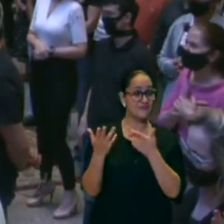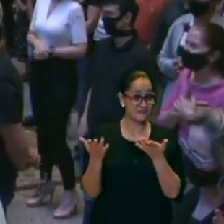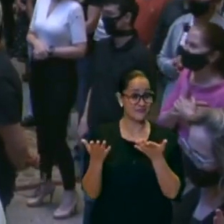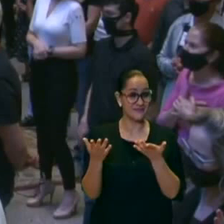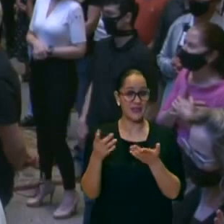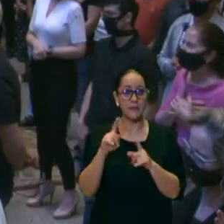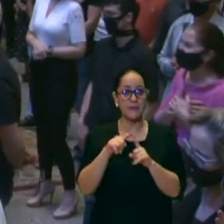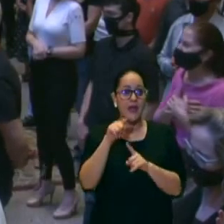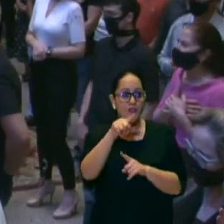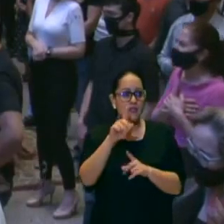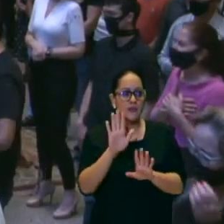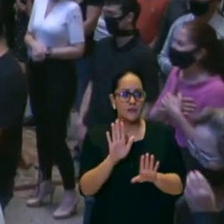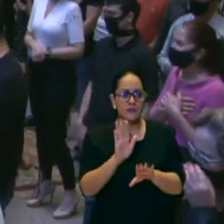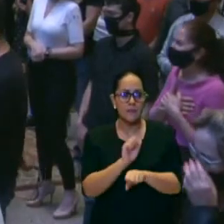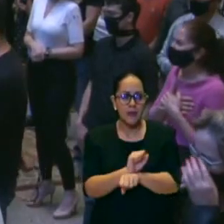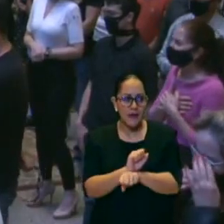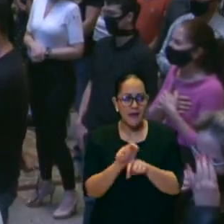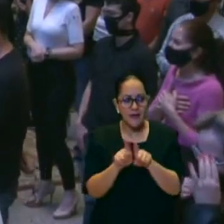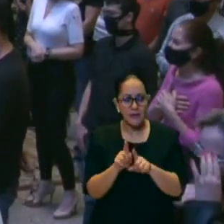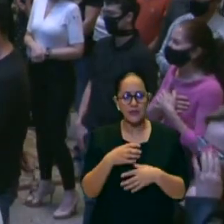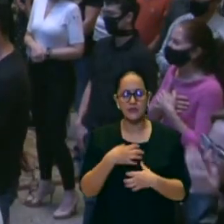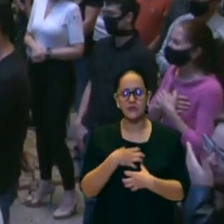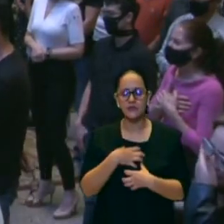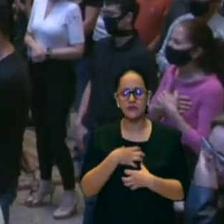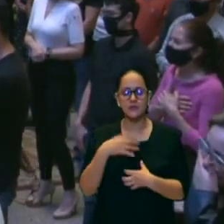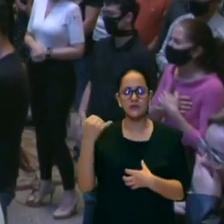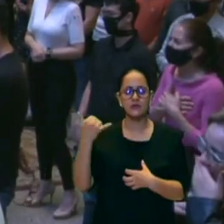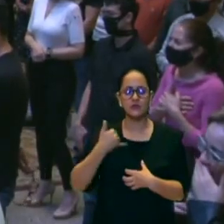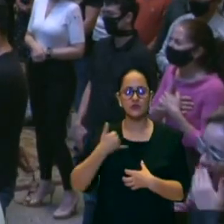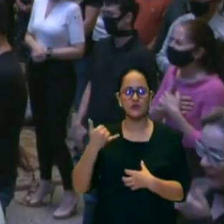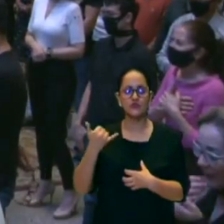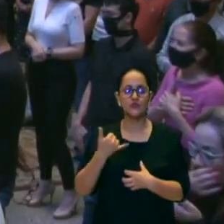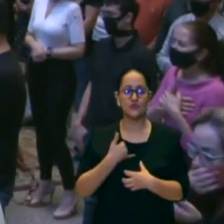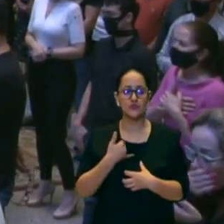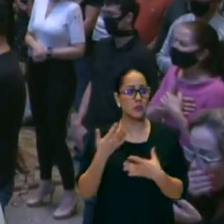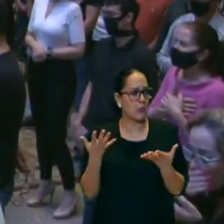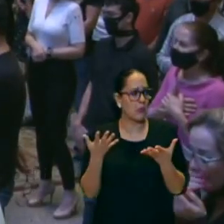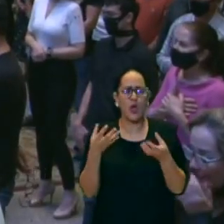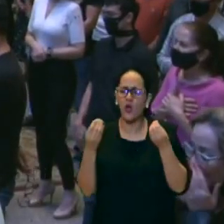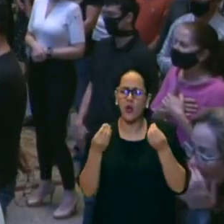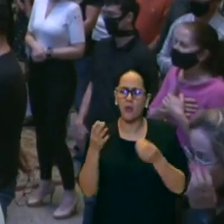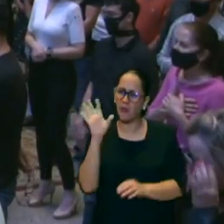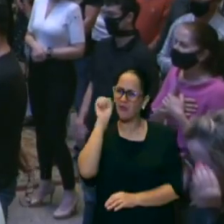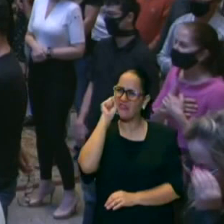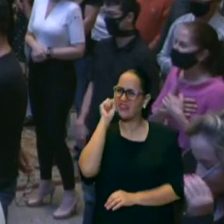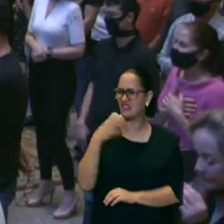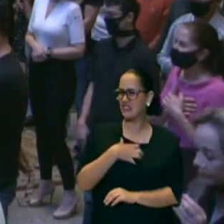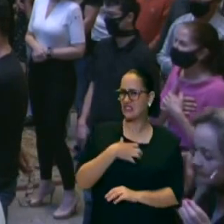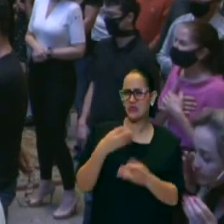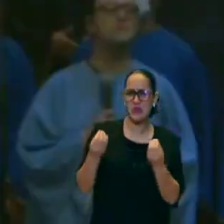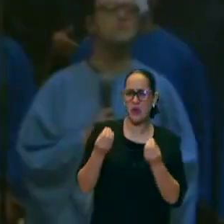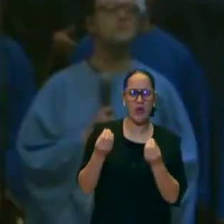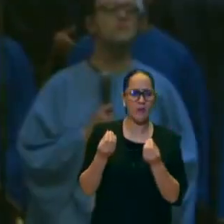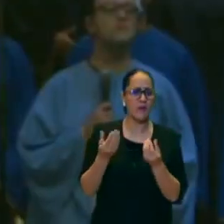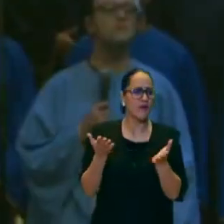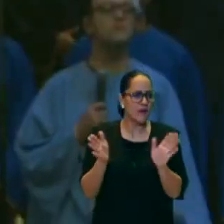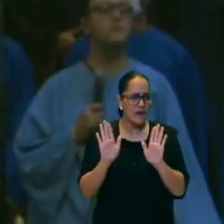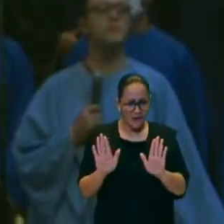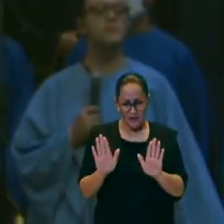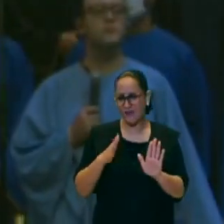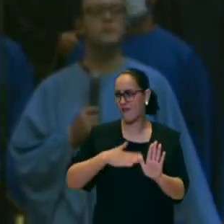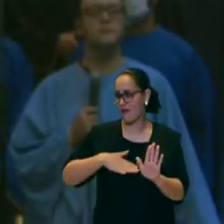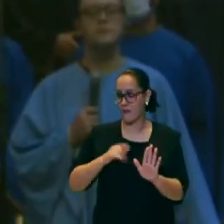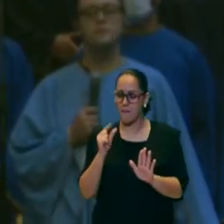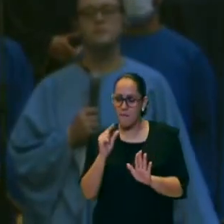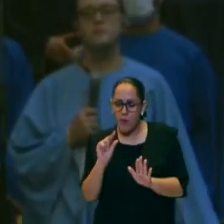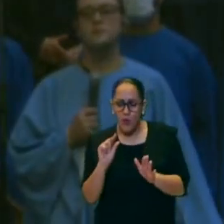você vai ouvir a voz dEle, porque Ele quer falar para você. E como é que você vai ouvir a voz dEle? Aos poucos você vai aprender